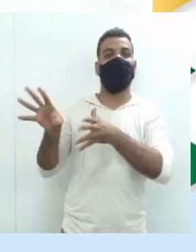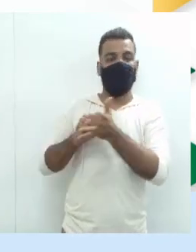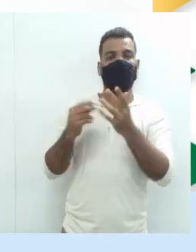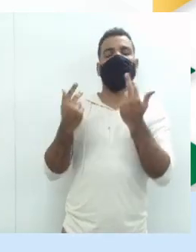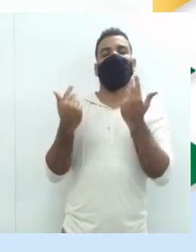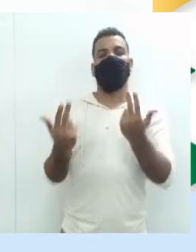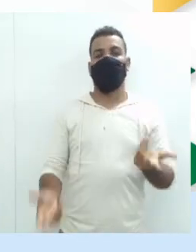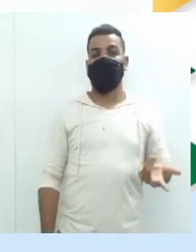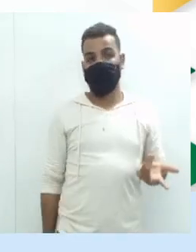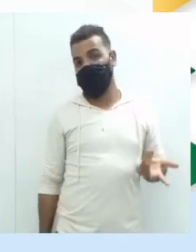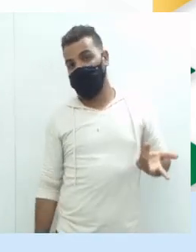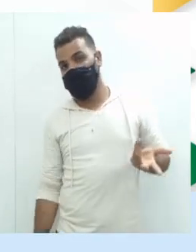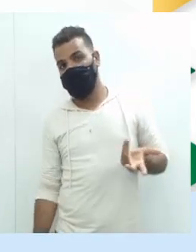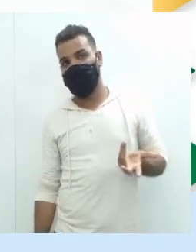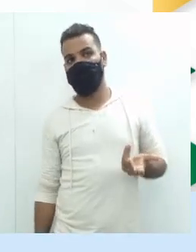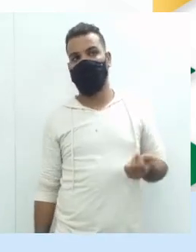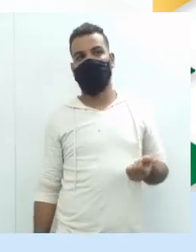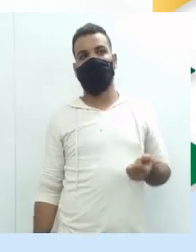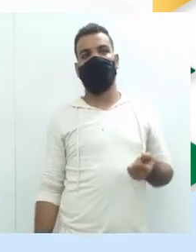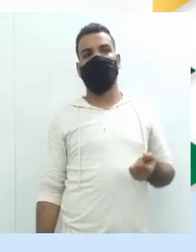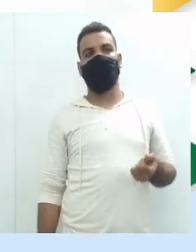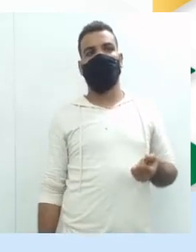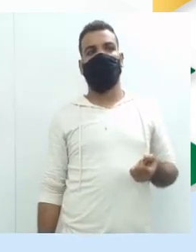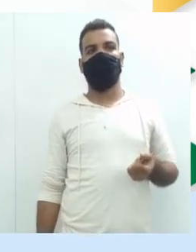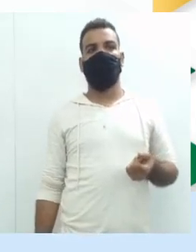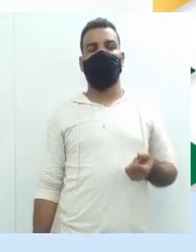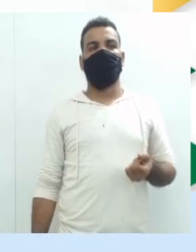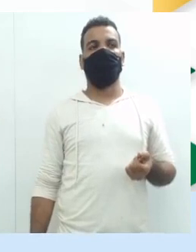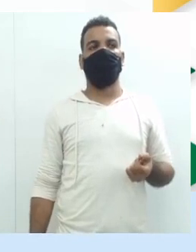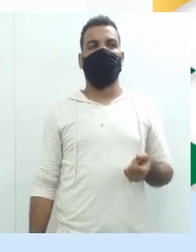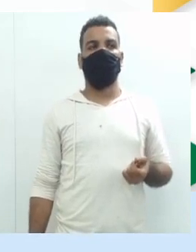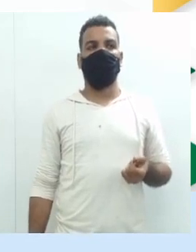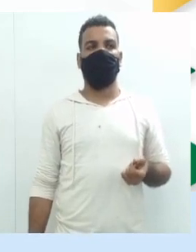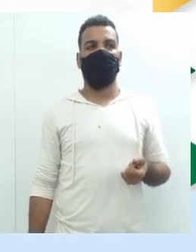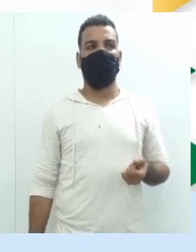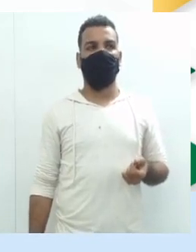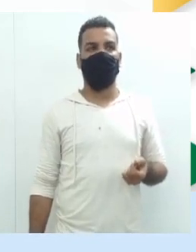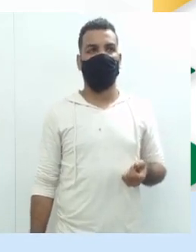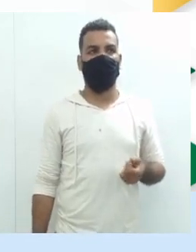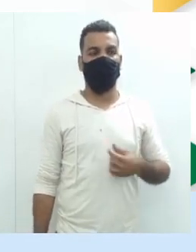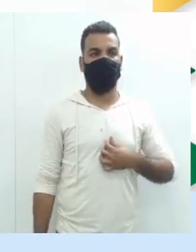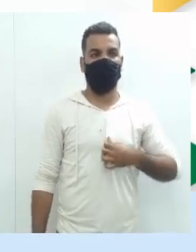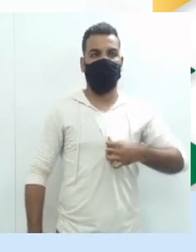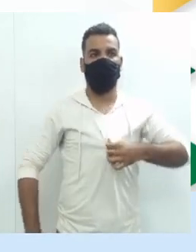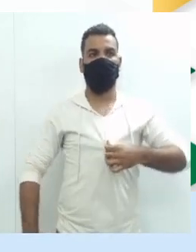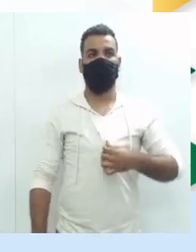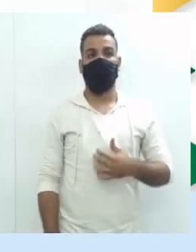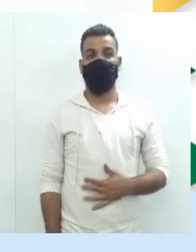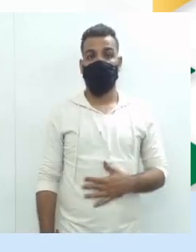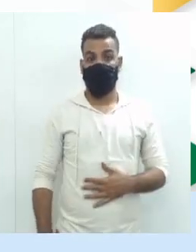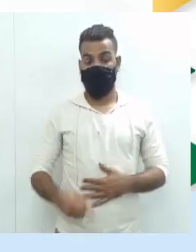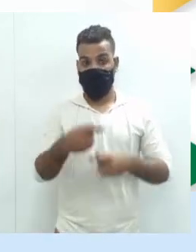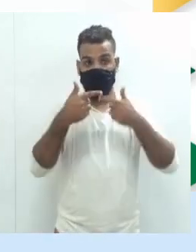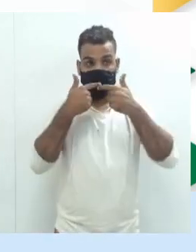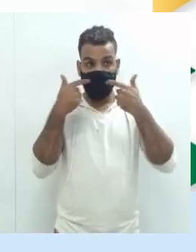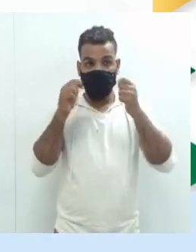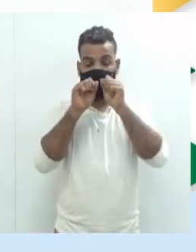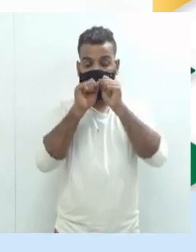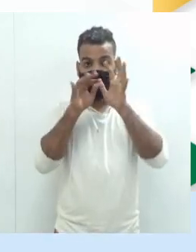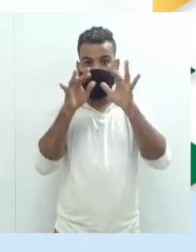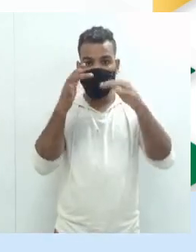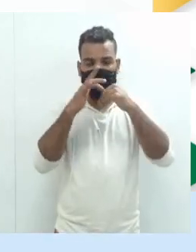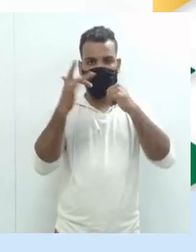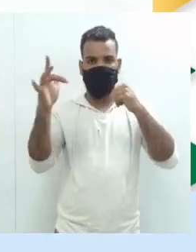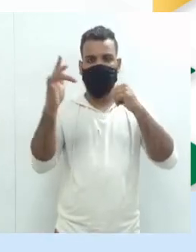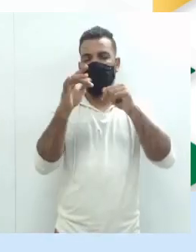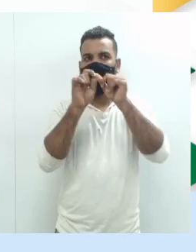sorriso parecido com o dela, não é? E aí tem em cima aí um título, né, dizendo assim, ó, para seu sorriso brilhar como diamante.